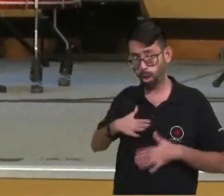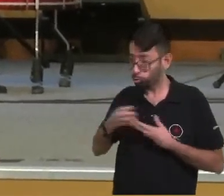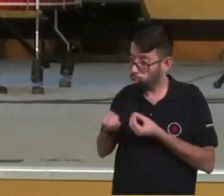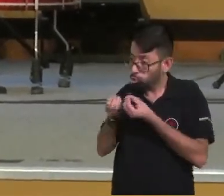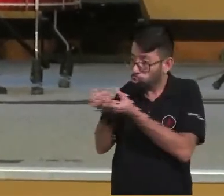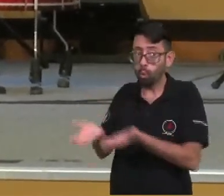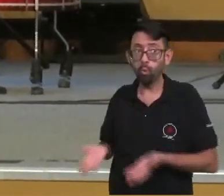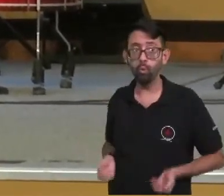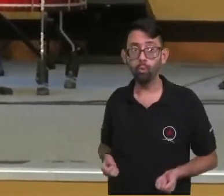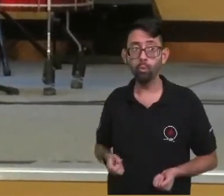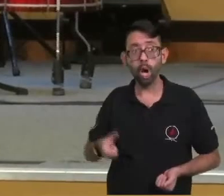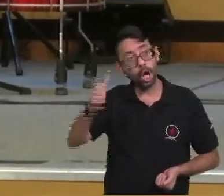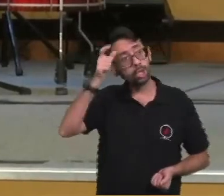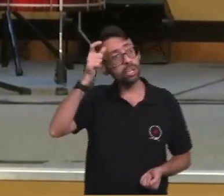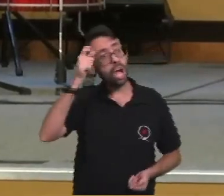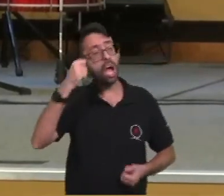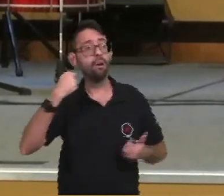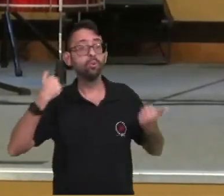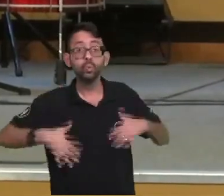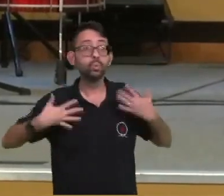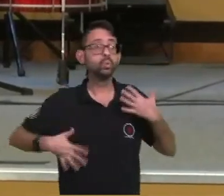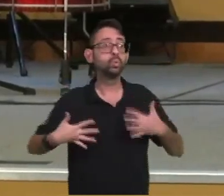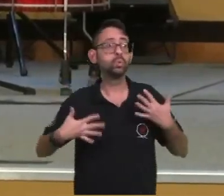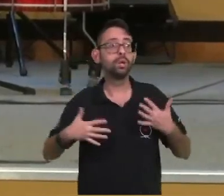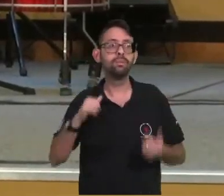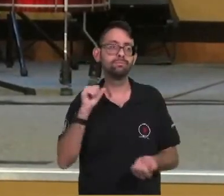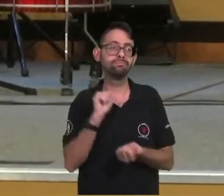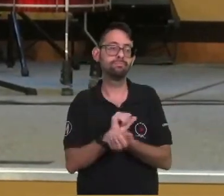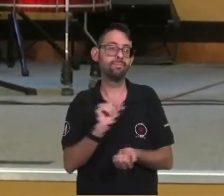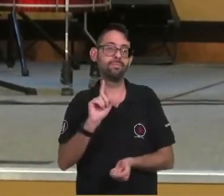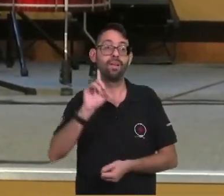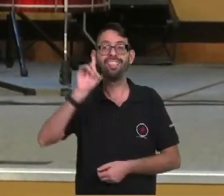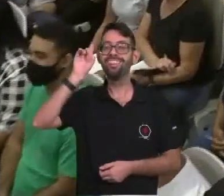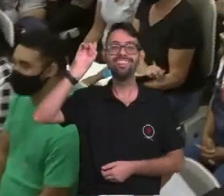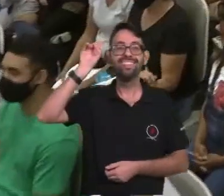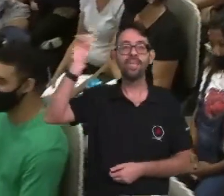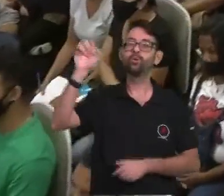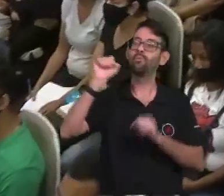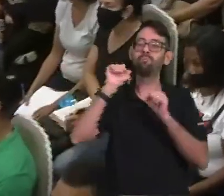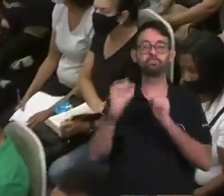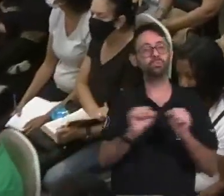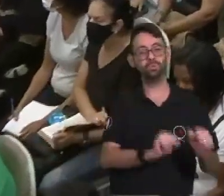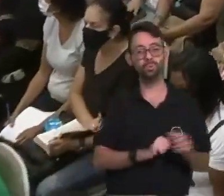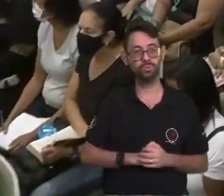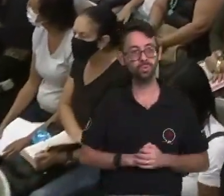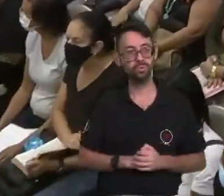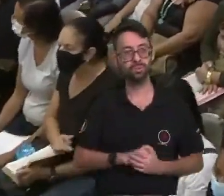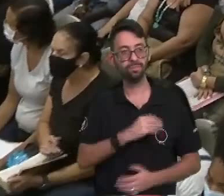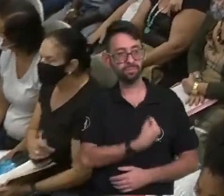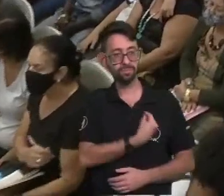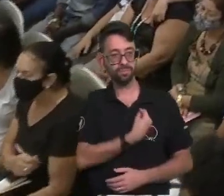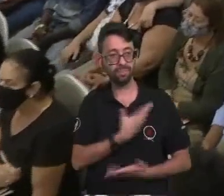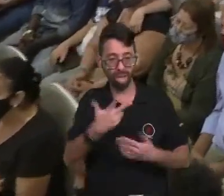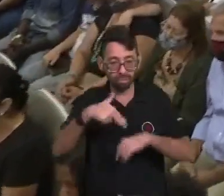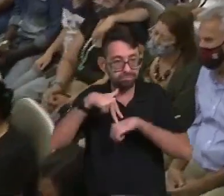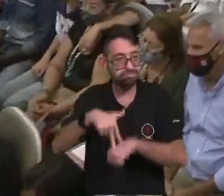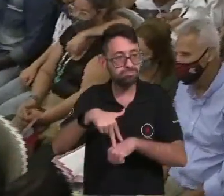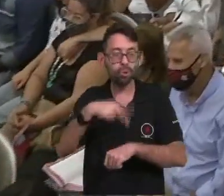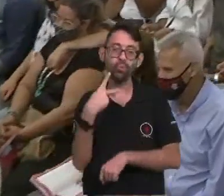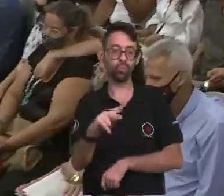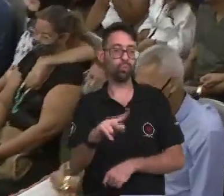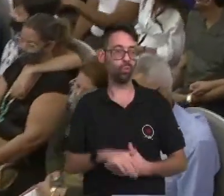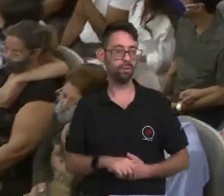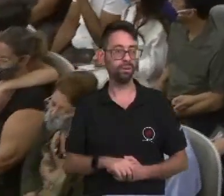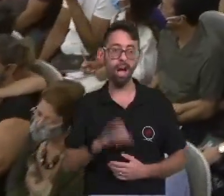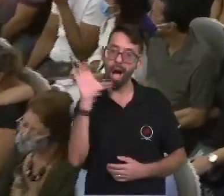porque fez isso, porque o outro é isso. Para com esse negócio, meu irmão. Nosso Deus é poderoso. Sua vida está clamando por um posicionamento seu, o mais